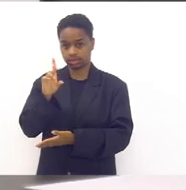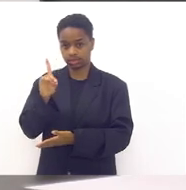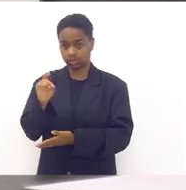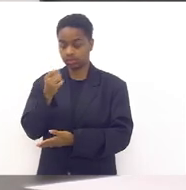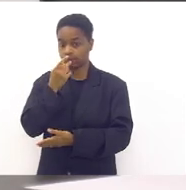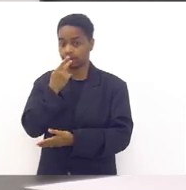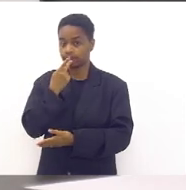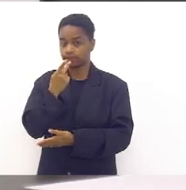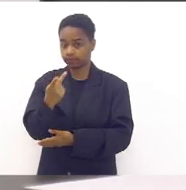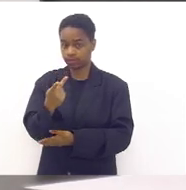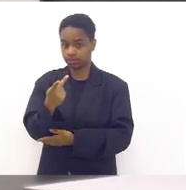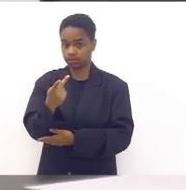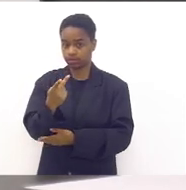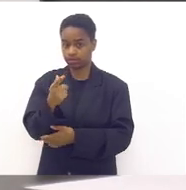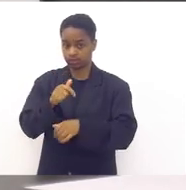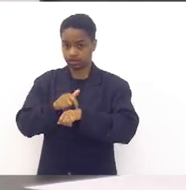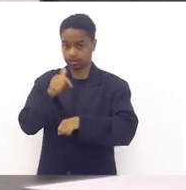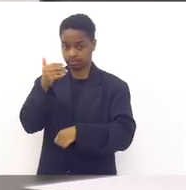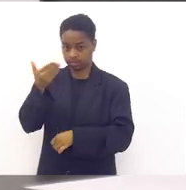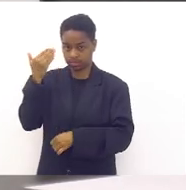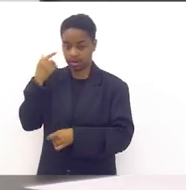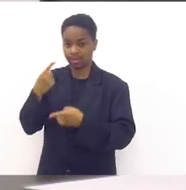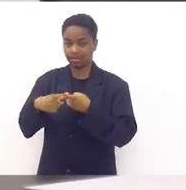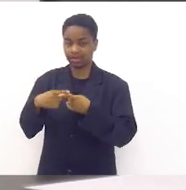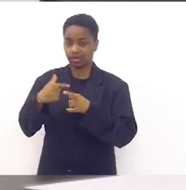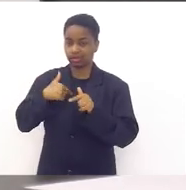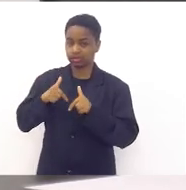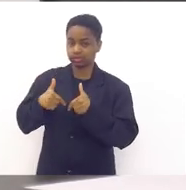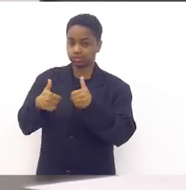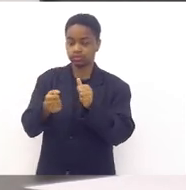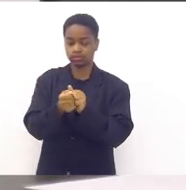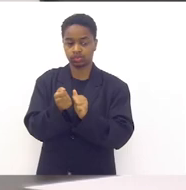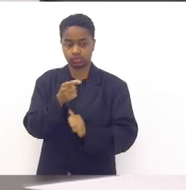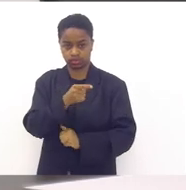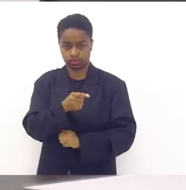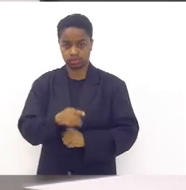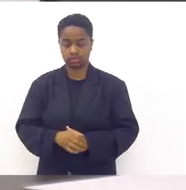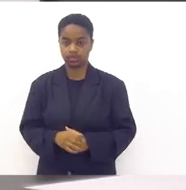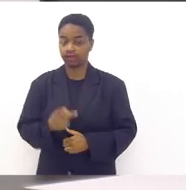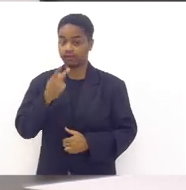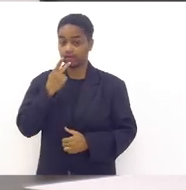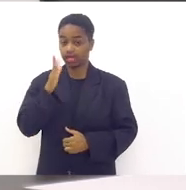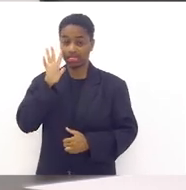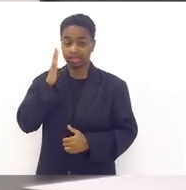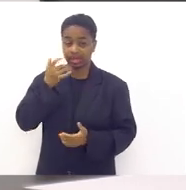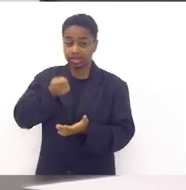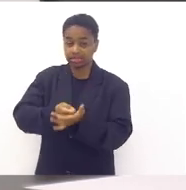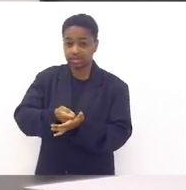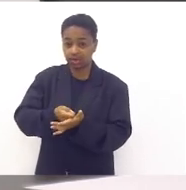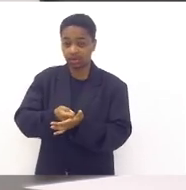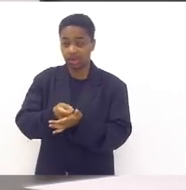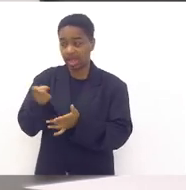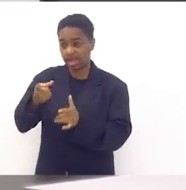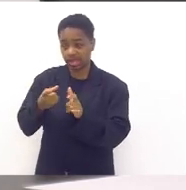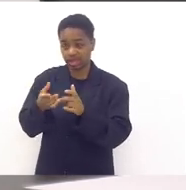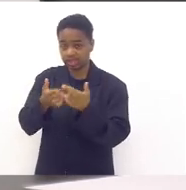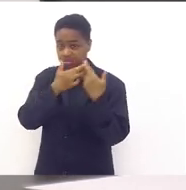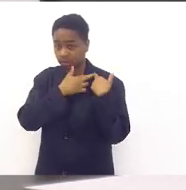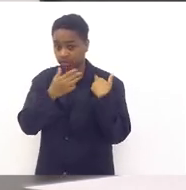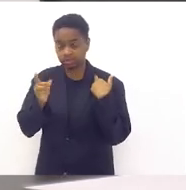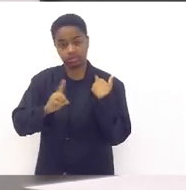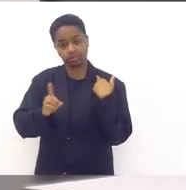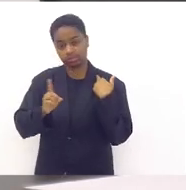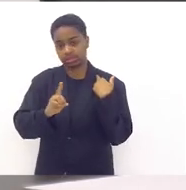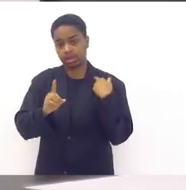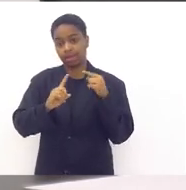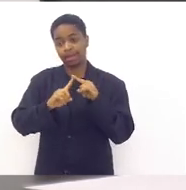disse, naquela hora, porque a minha intervenção foi com ele, de que essa decisão não cabia a ele, mas ele entende que não